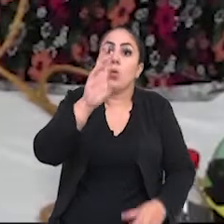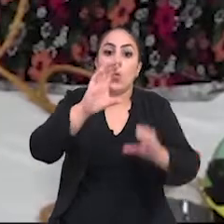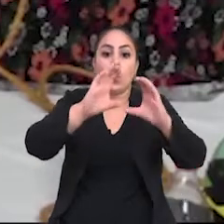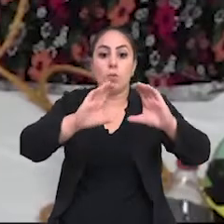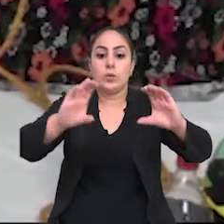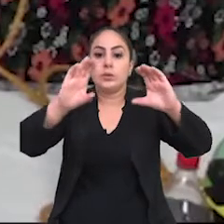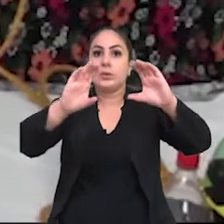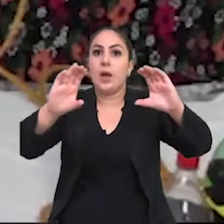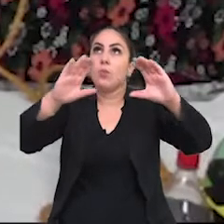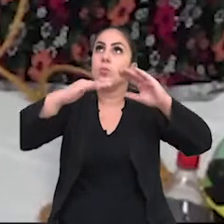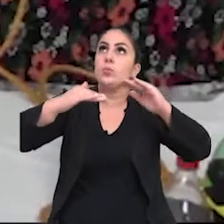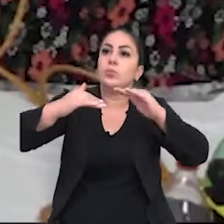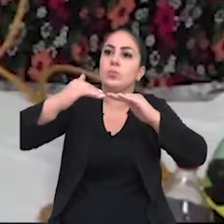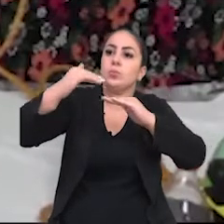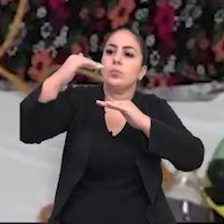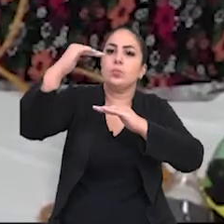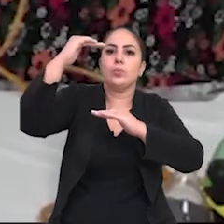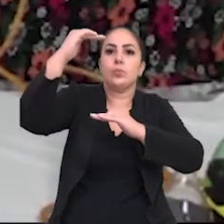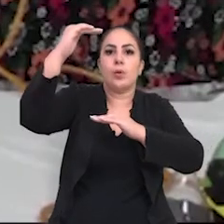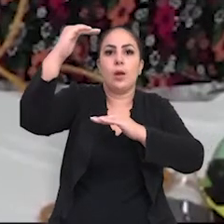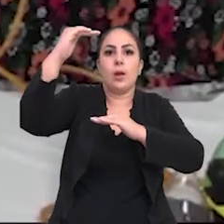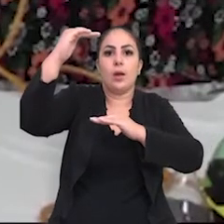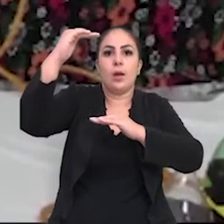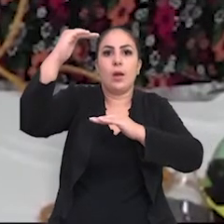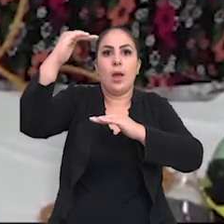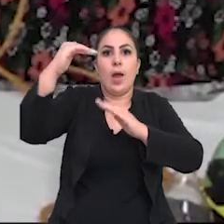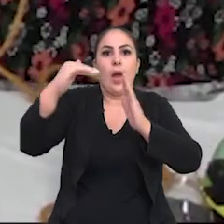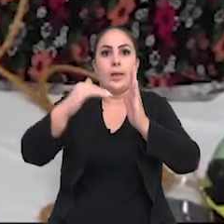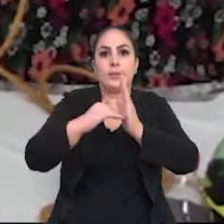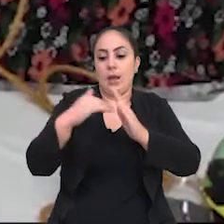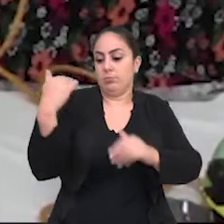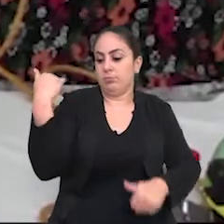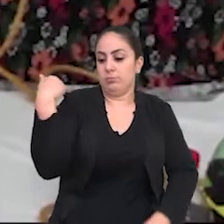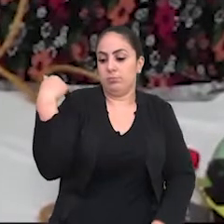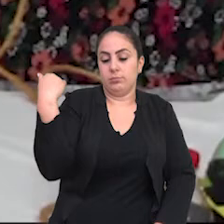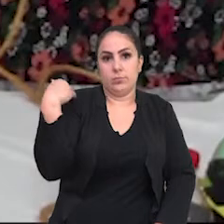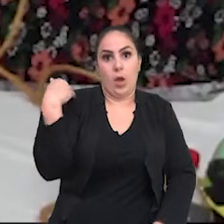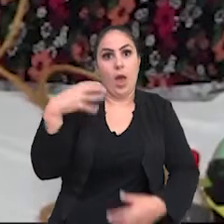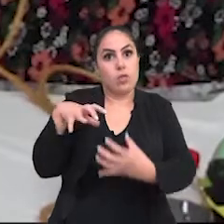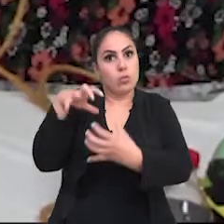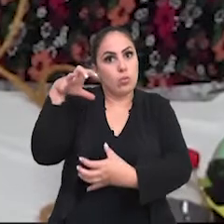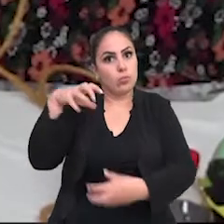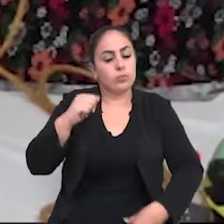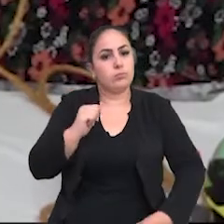ele tinha subido até o ombro dos adultos.